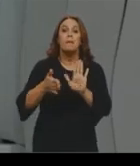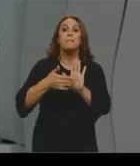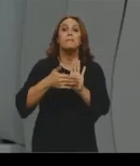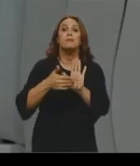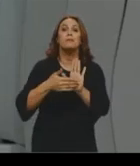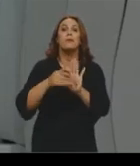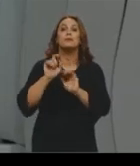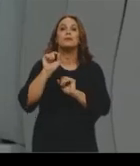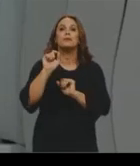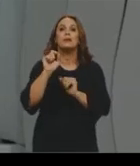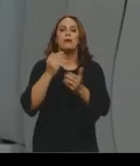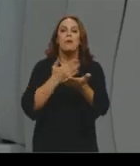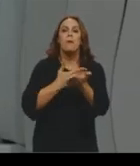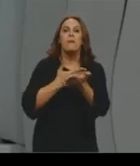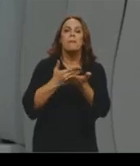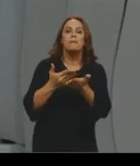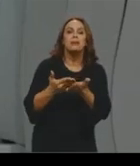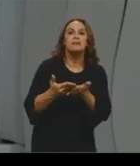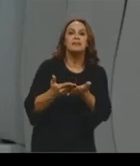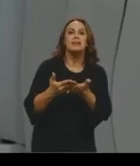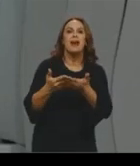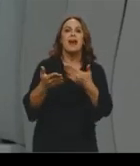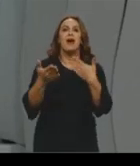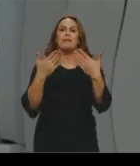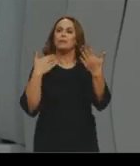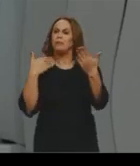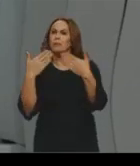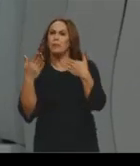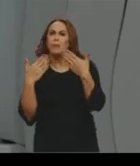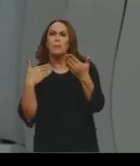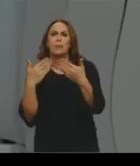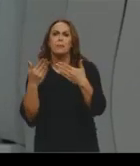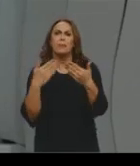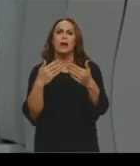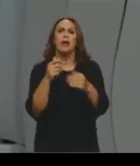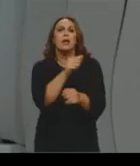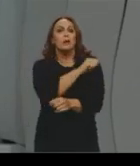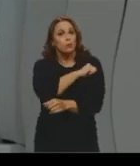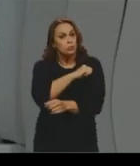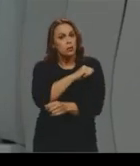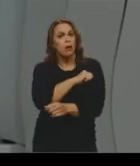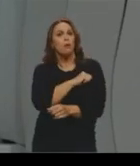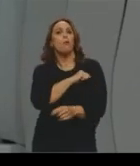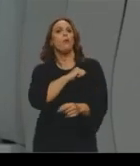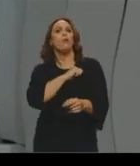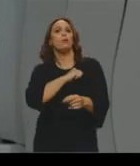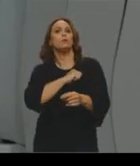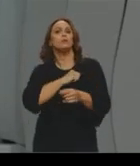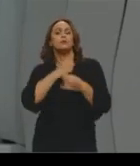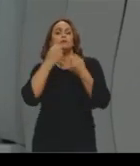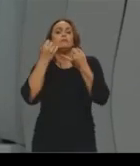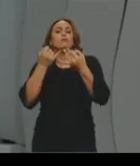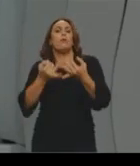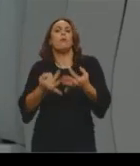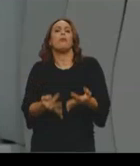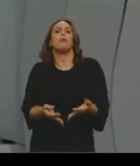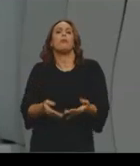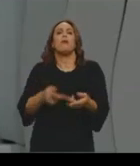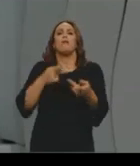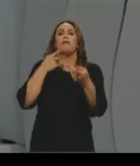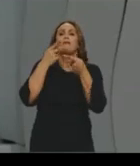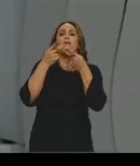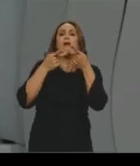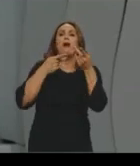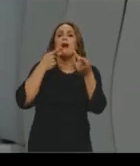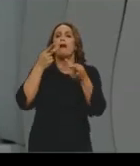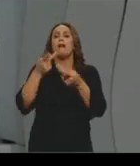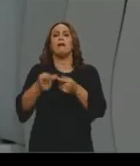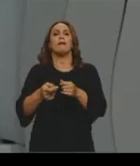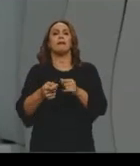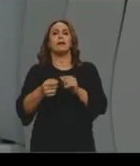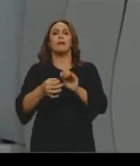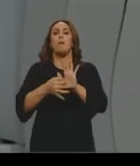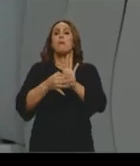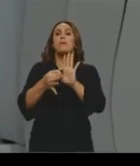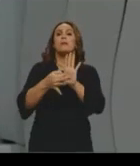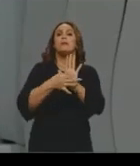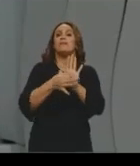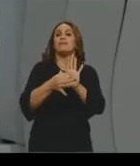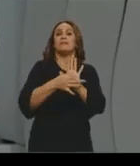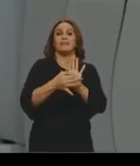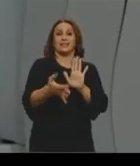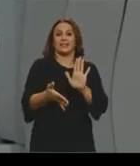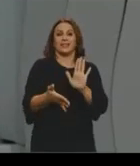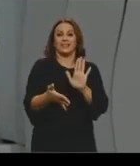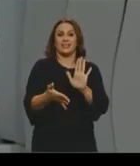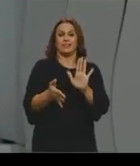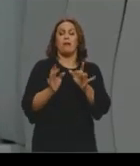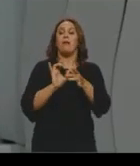deixar que os estudantes falem, né? E que vocês, estudantes, falem sobre isso também, estejam abertos para falar. Porque a